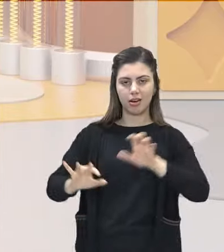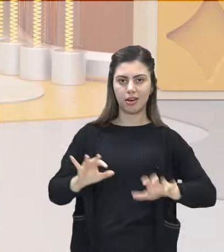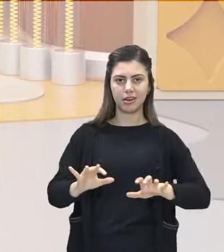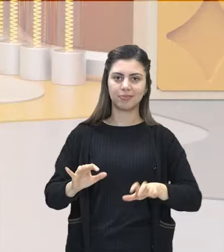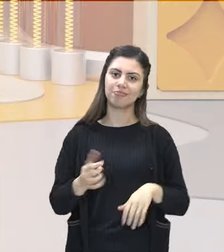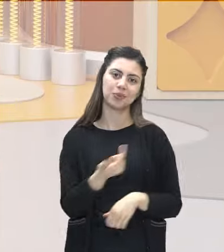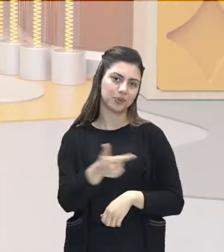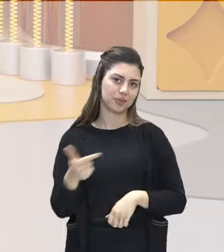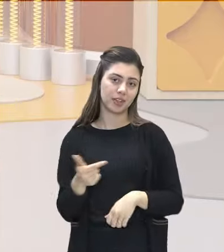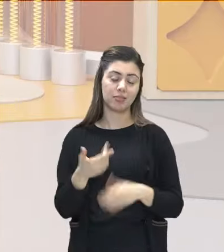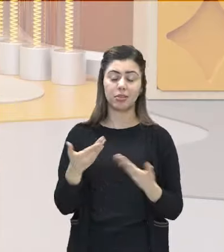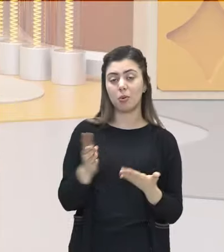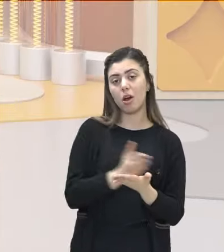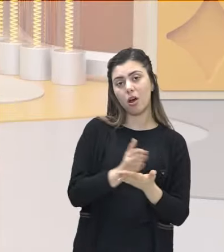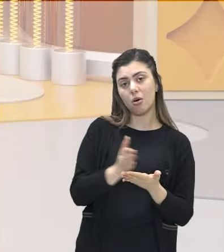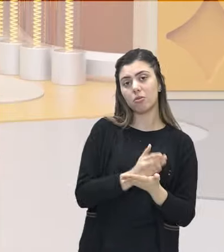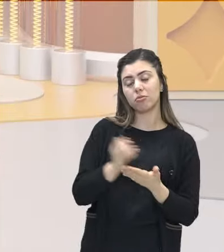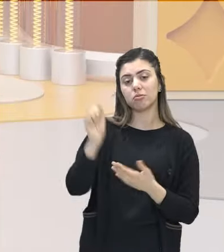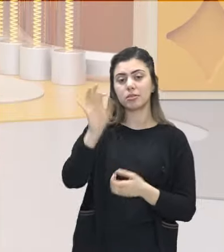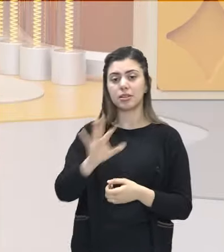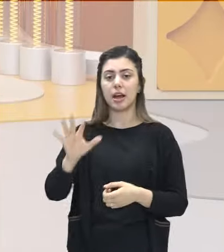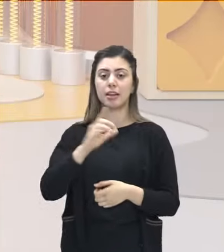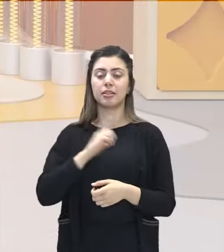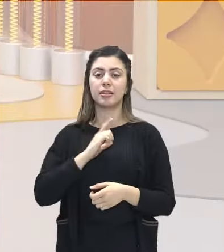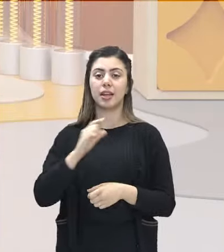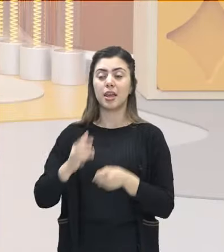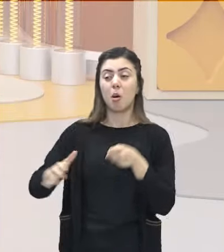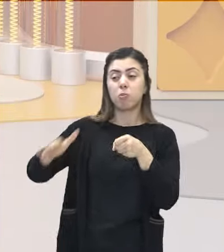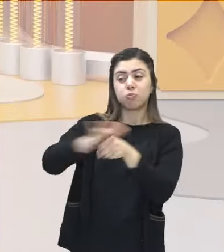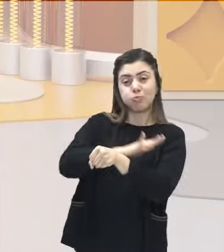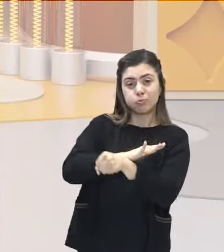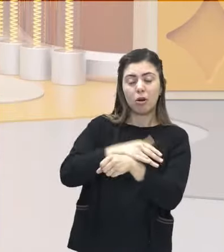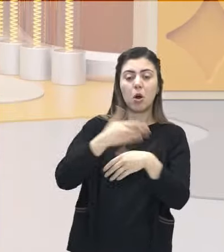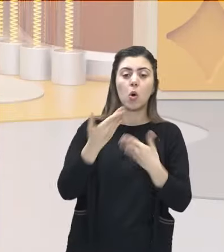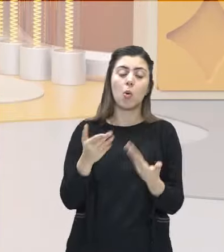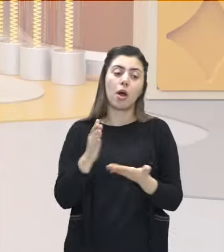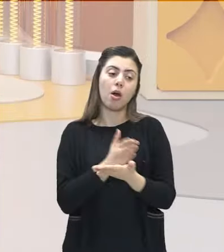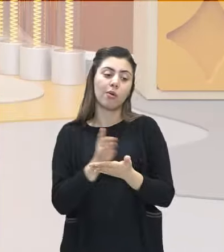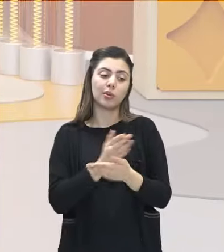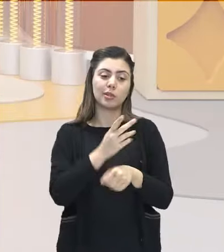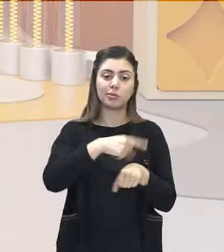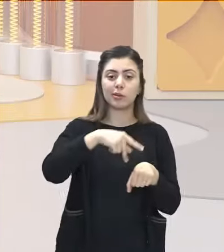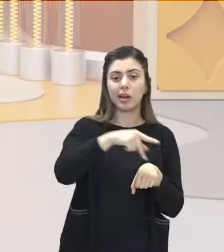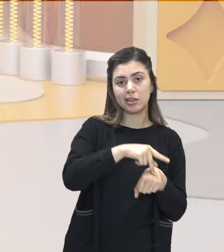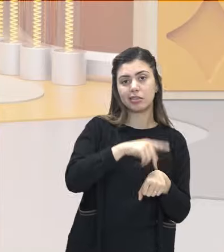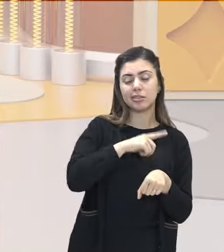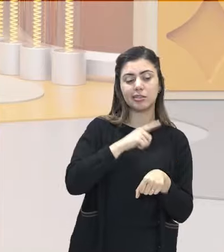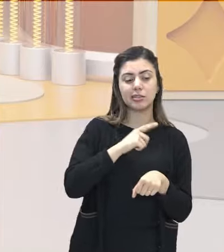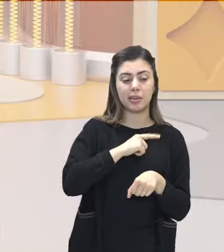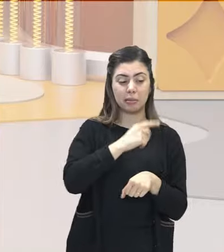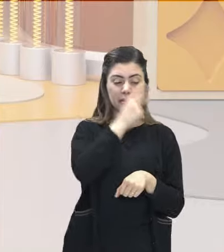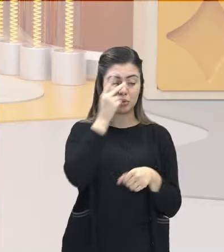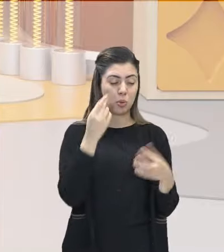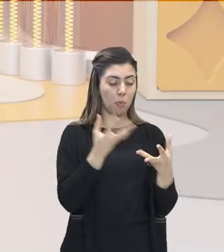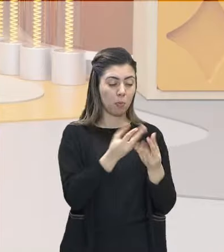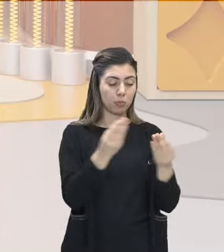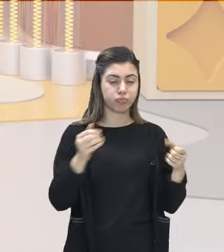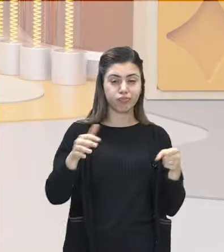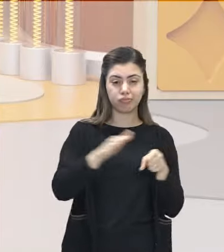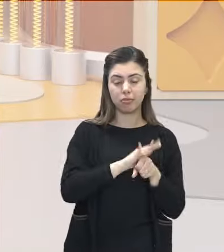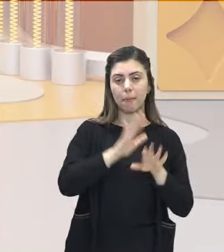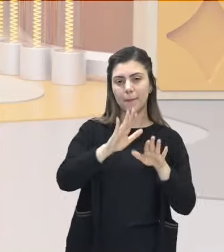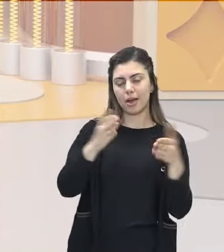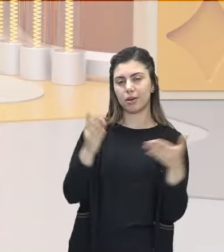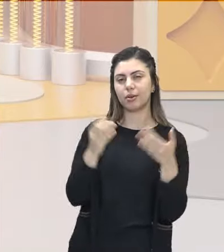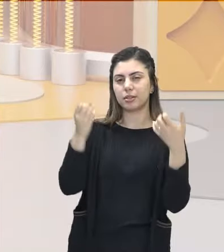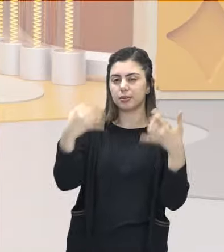tá alguns continentes concentram mais população que outros alguns países concentram mais população que outros e a gente vai entender como